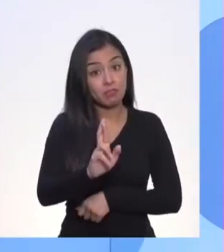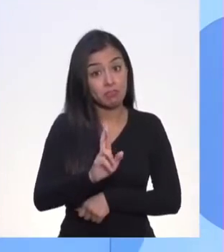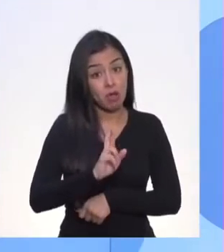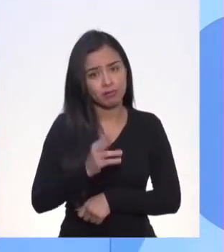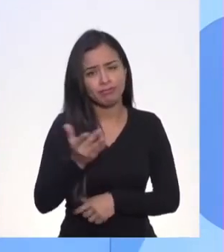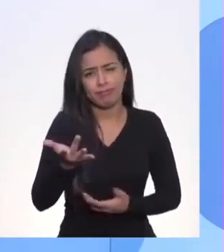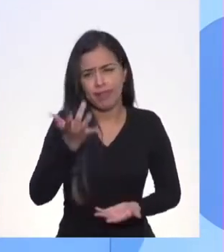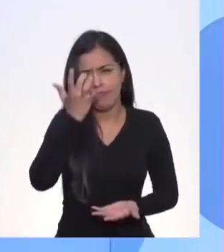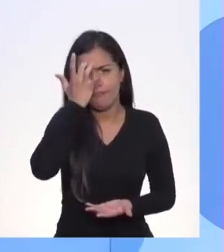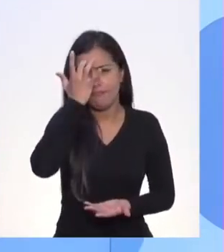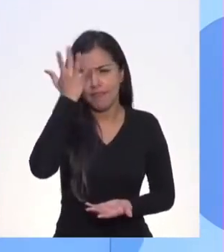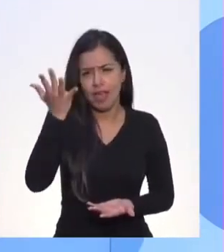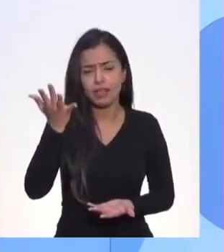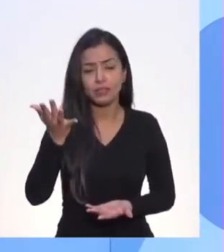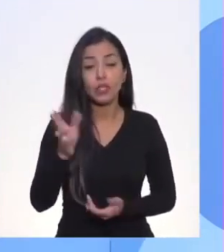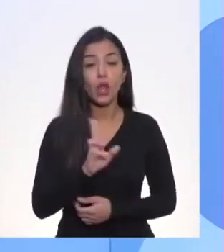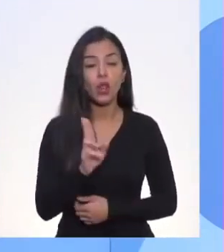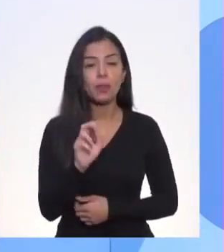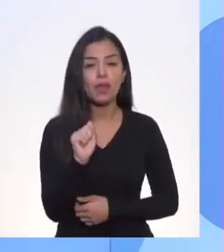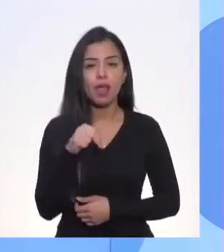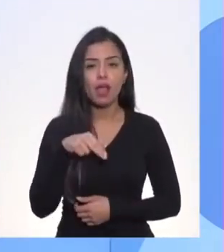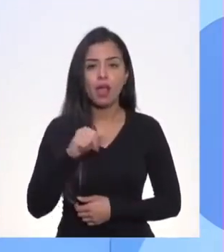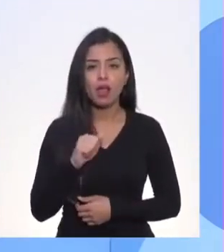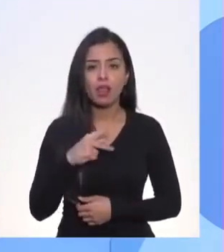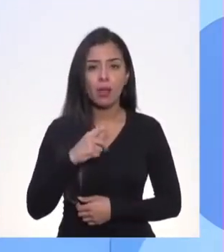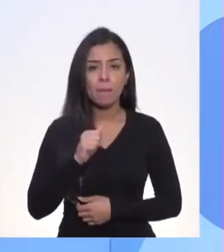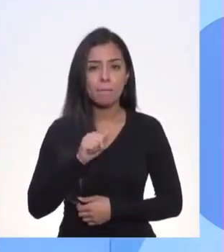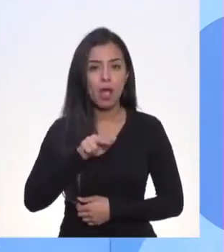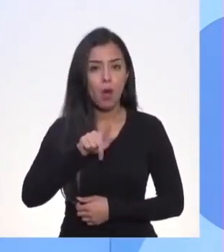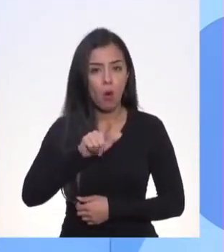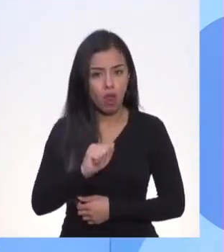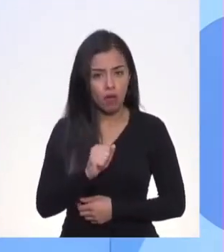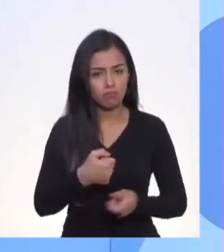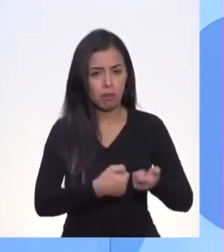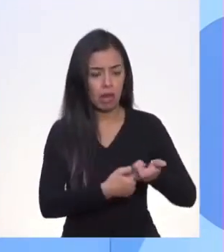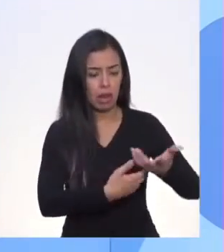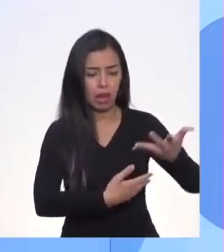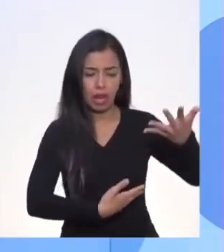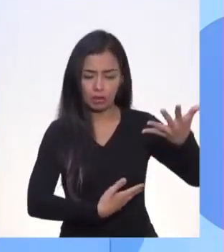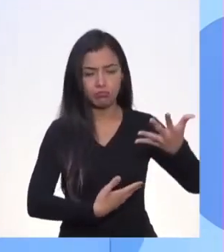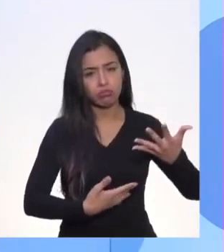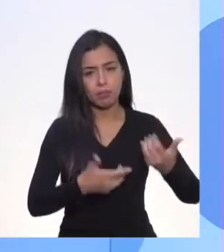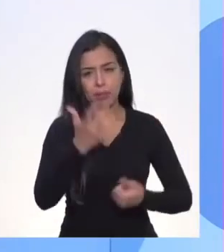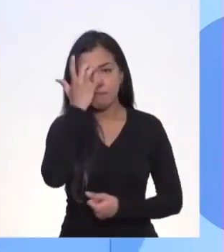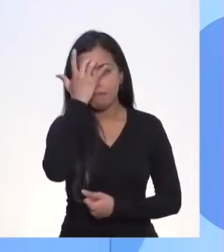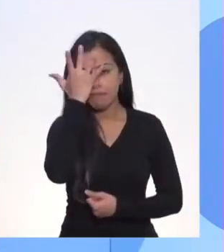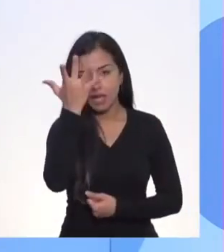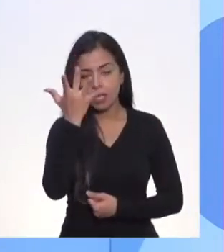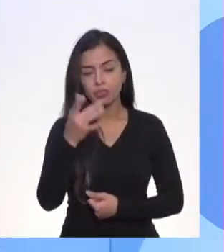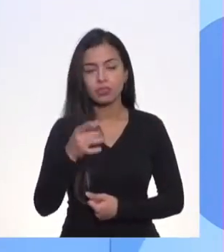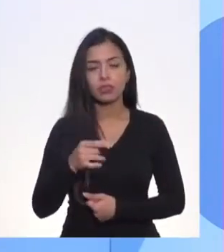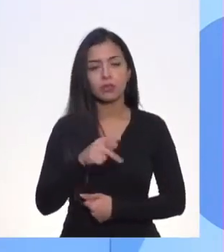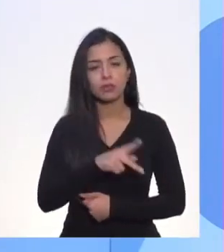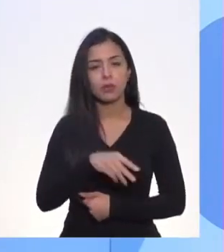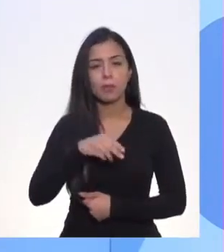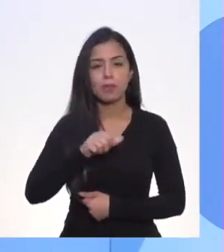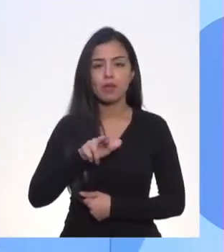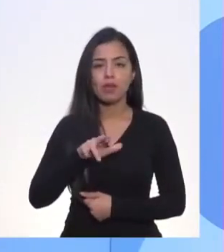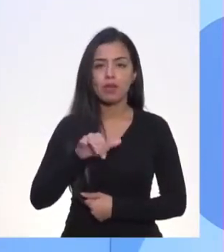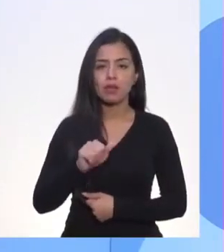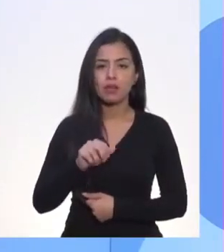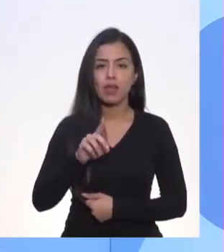estava bem fácil, o nome dela é Ana Paula. Ana Paula, todos aqui dizendo Ana Paula, né? A professora Maria das Graças, a